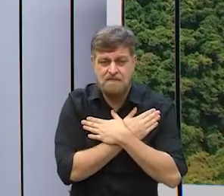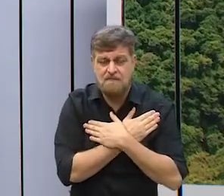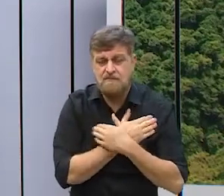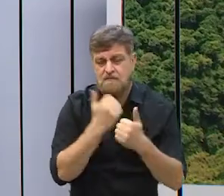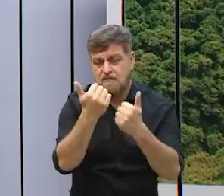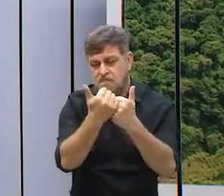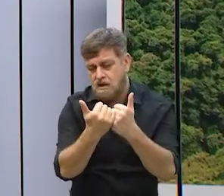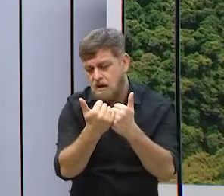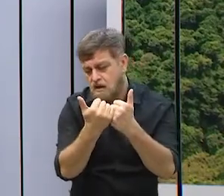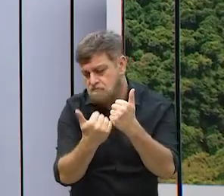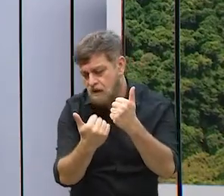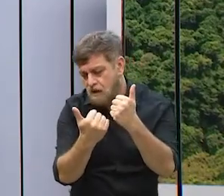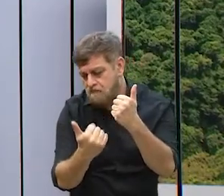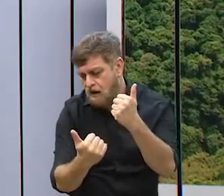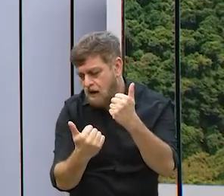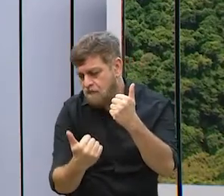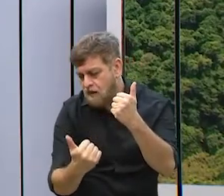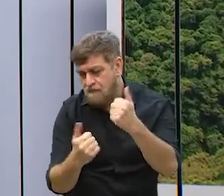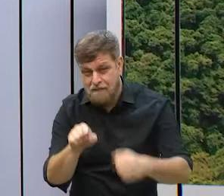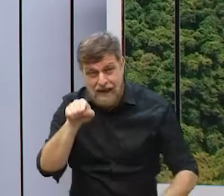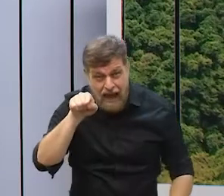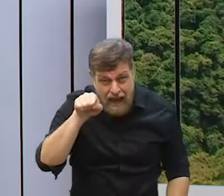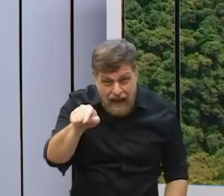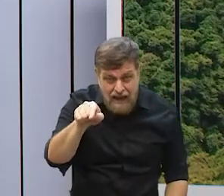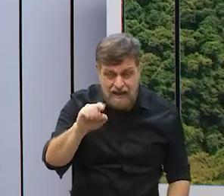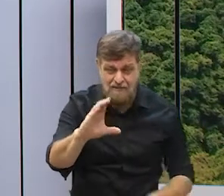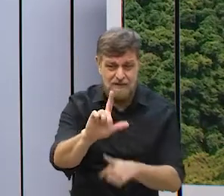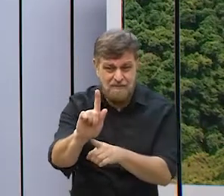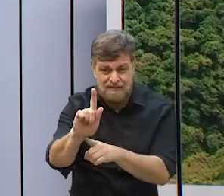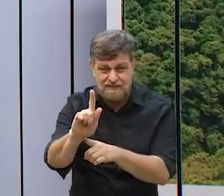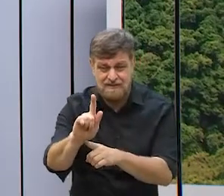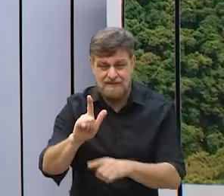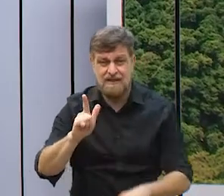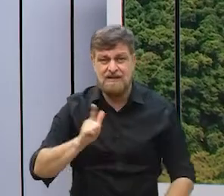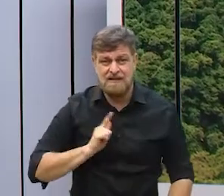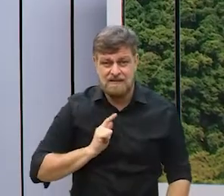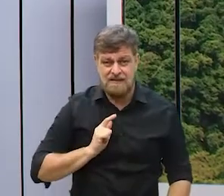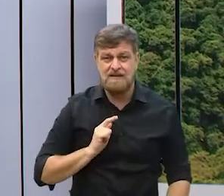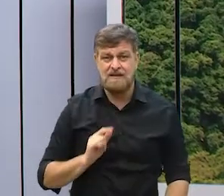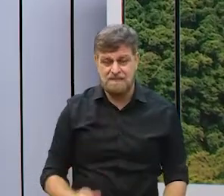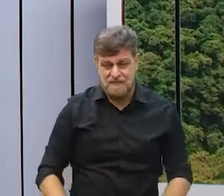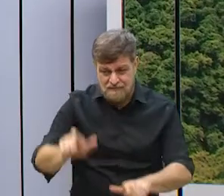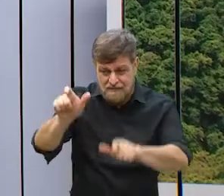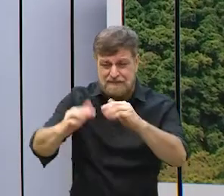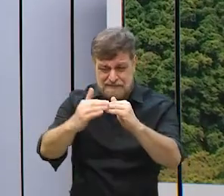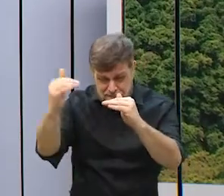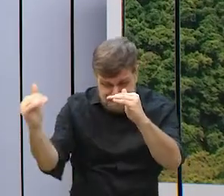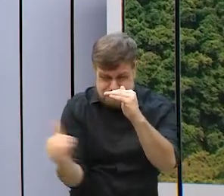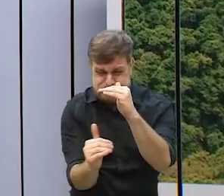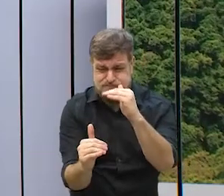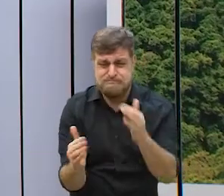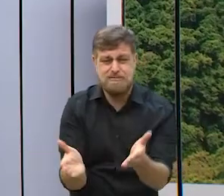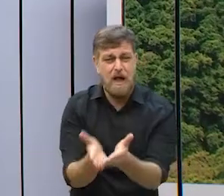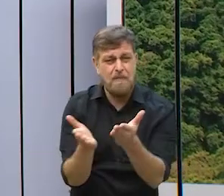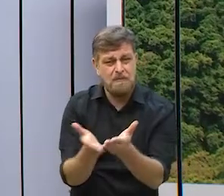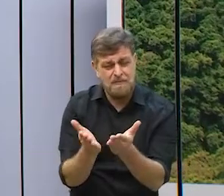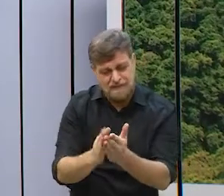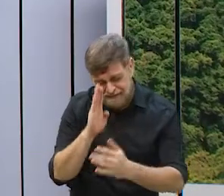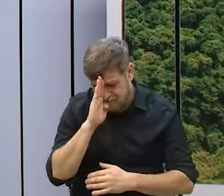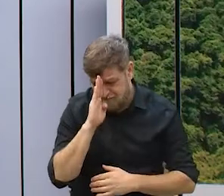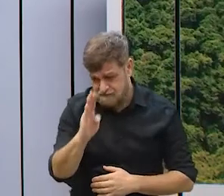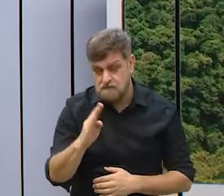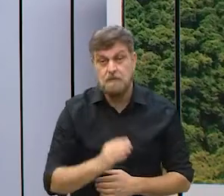enfim, mas ali, infelizmente, nós temos uma concentração grande de vulnerabilidade. E,